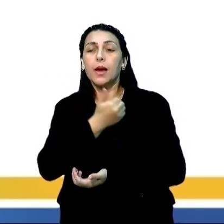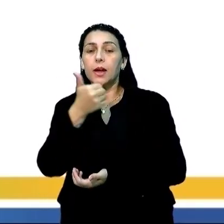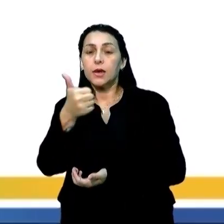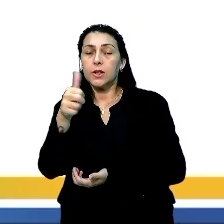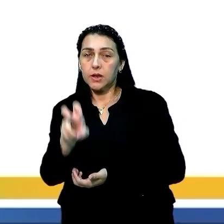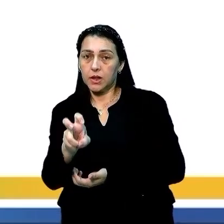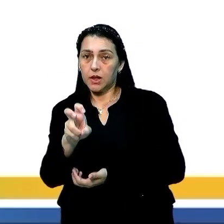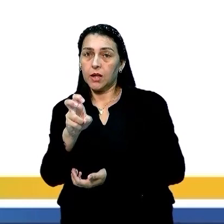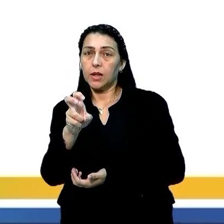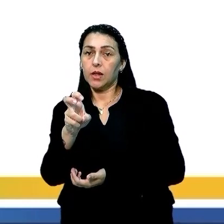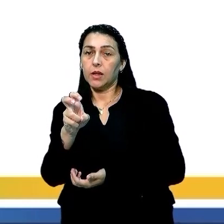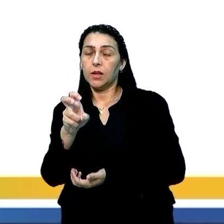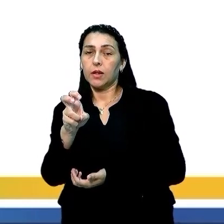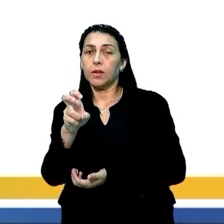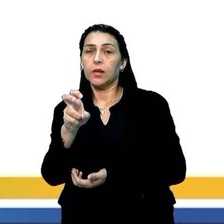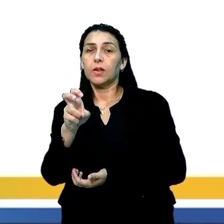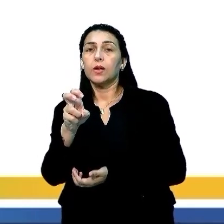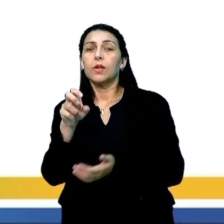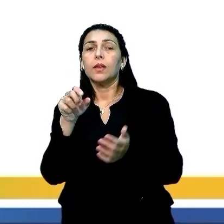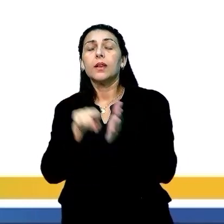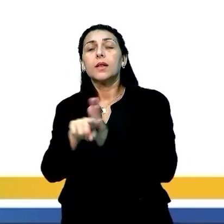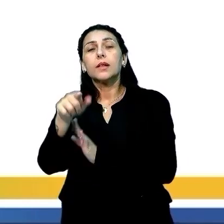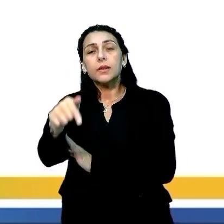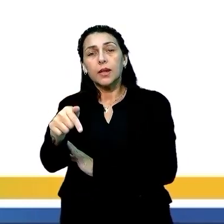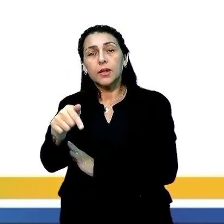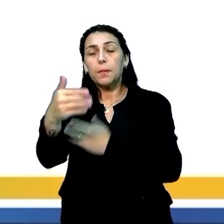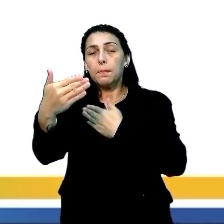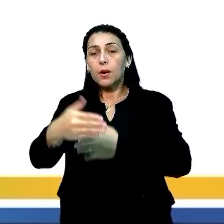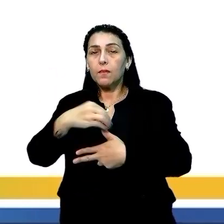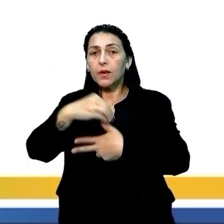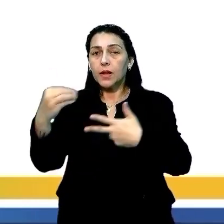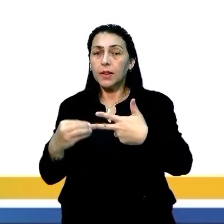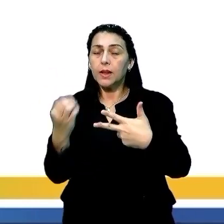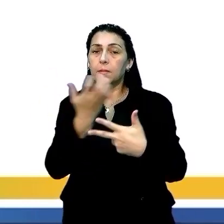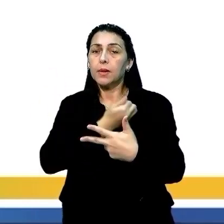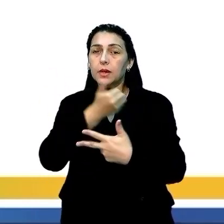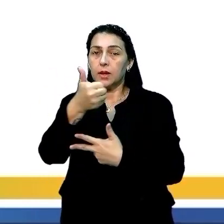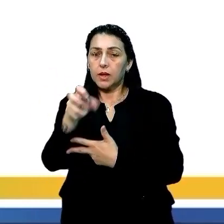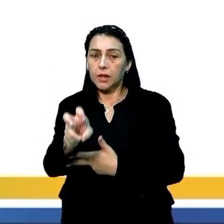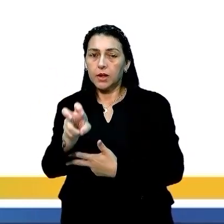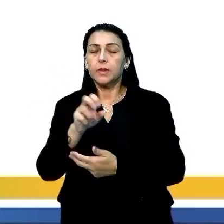Questão 7 do livro do primeiro ano, prova Enem, página 15.